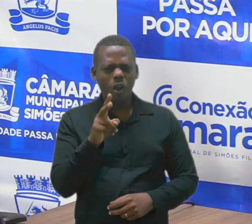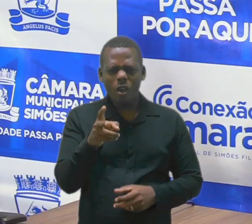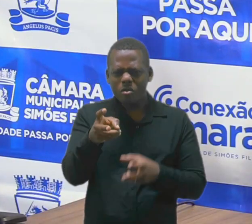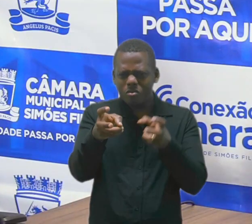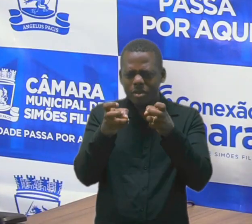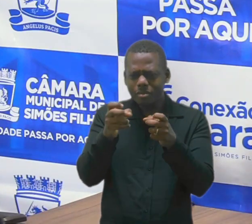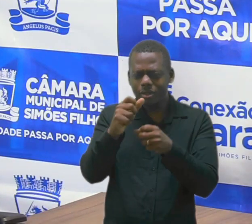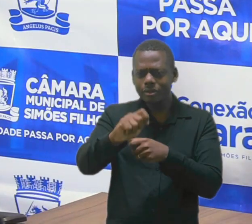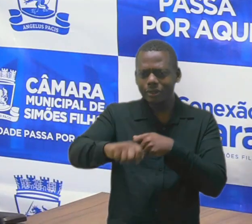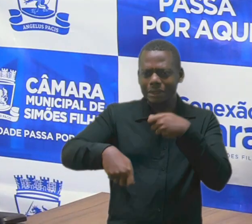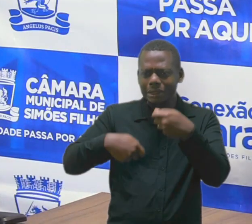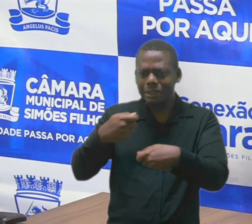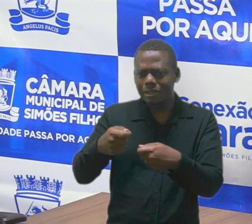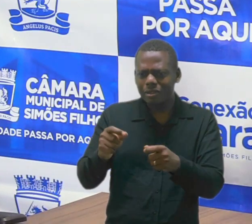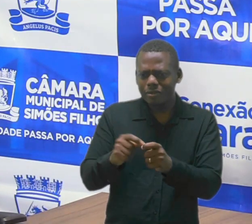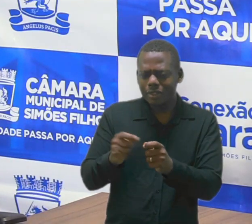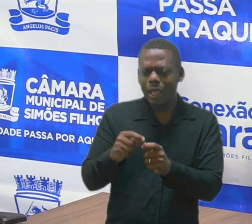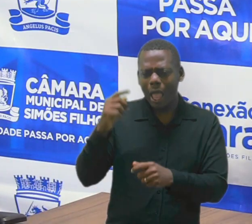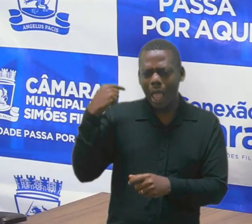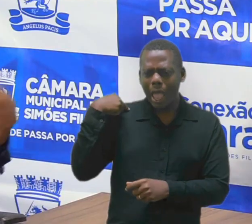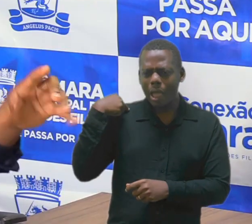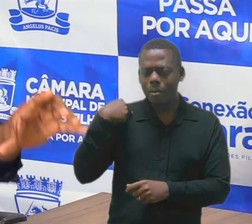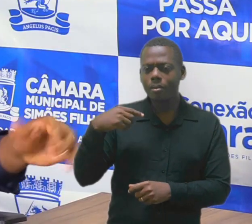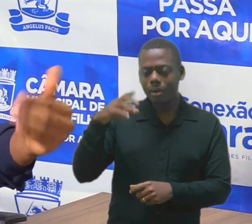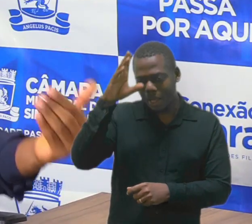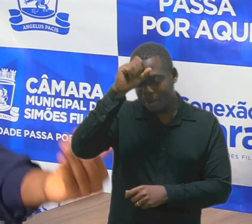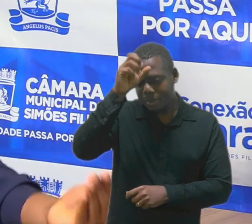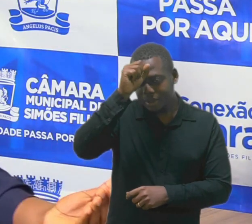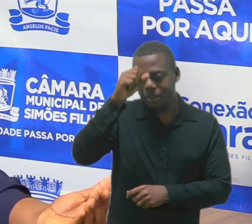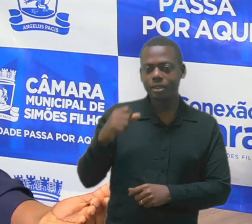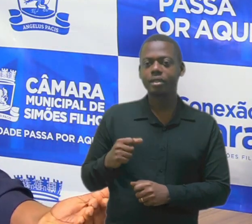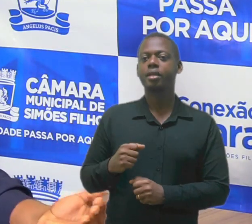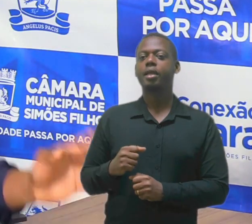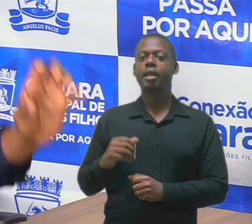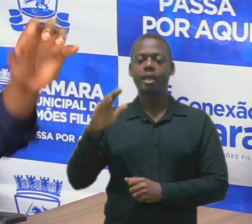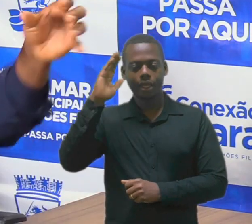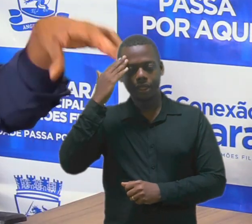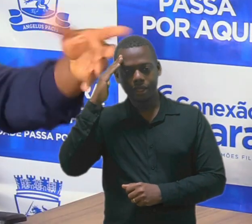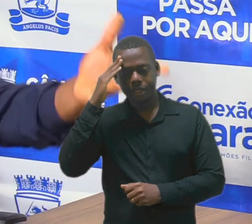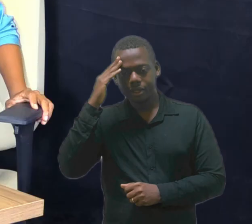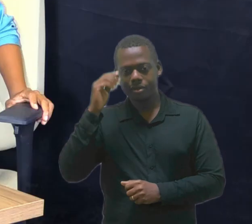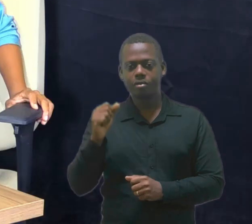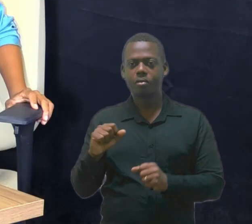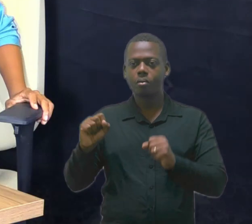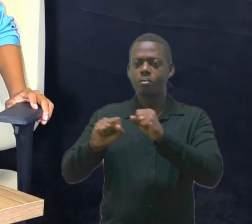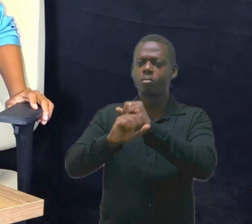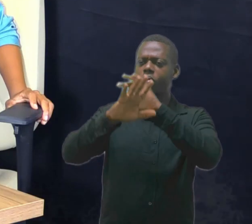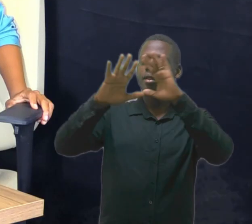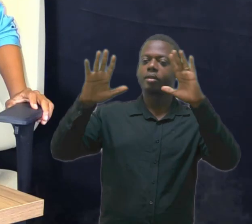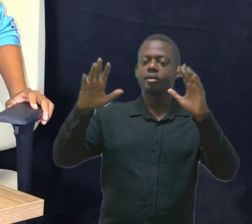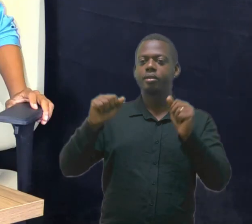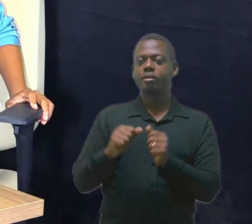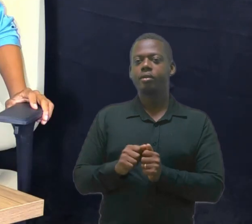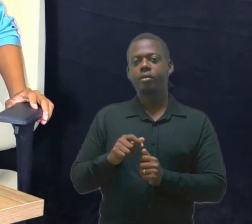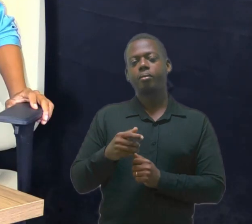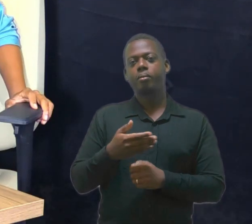sinal aqui que eles estão fazendo, eu aprendi. Sim. Então a gente começa a ver e entende que é como se colocasse uma luz. Aprendam Libras,